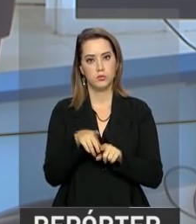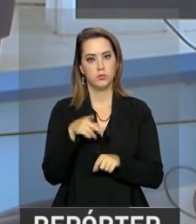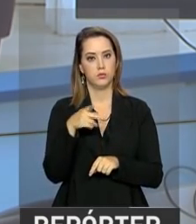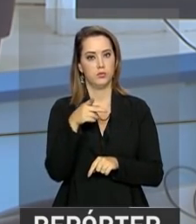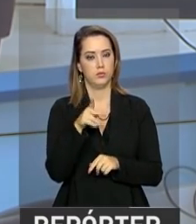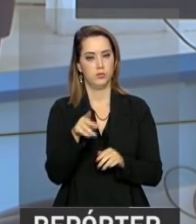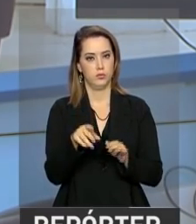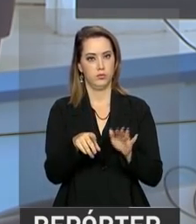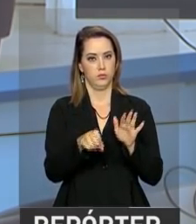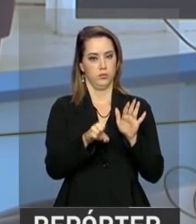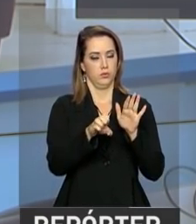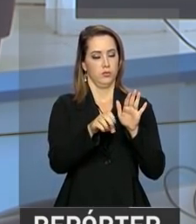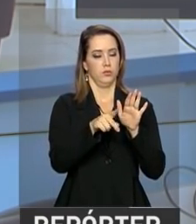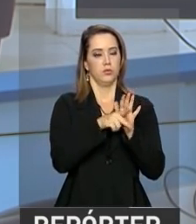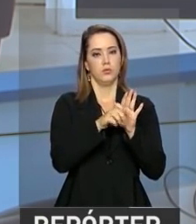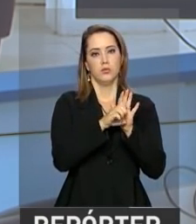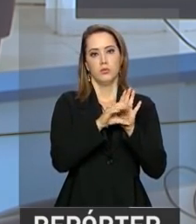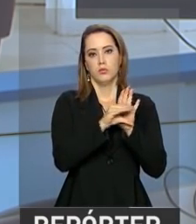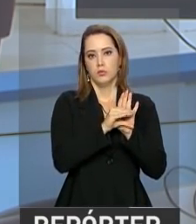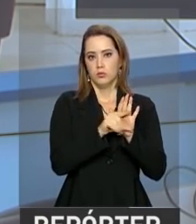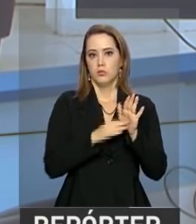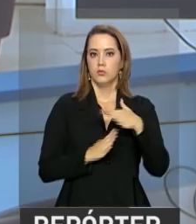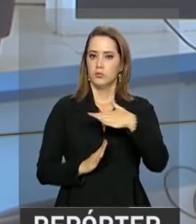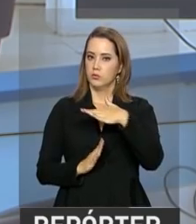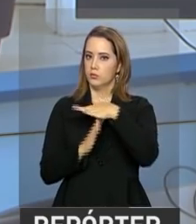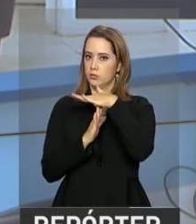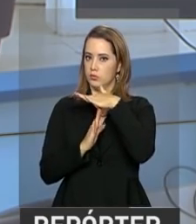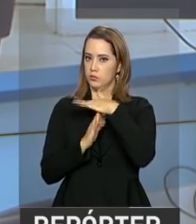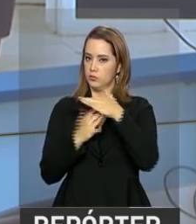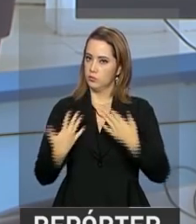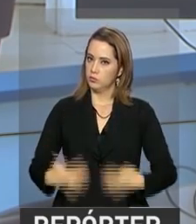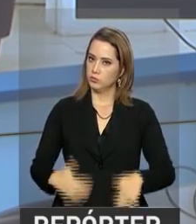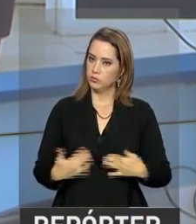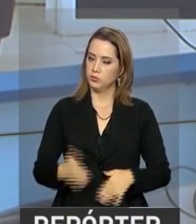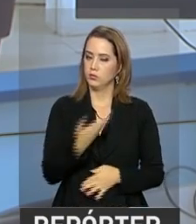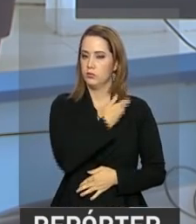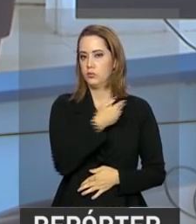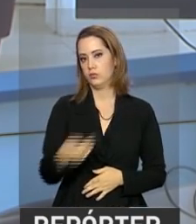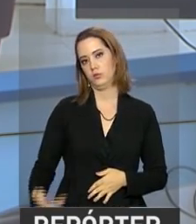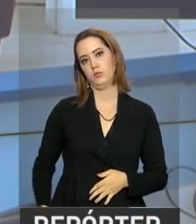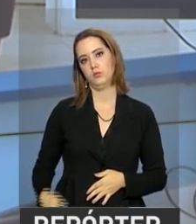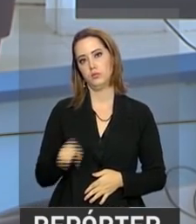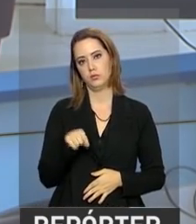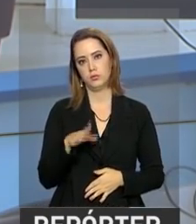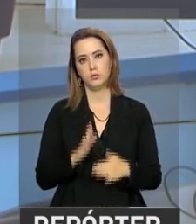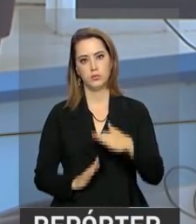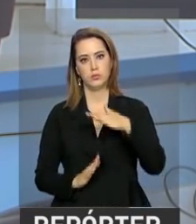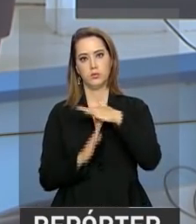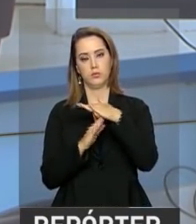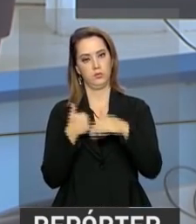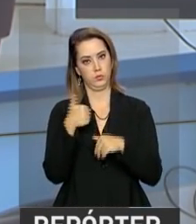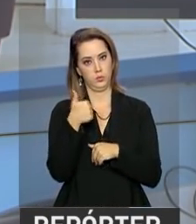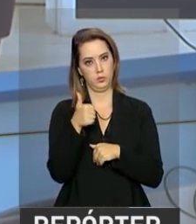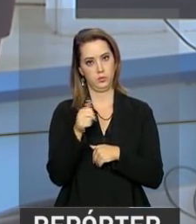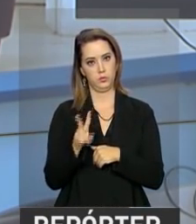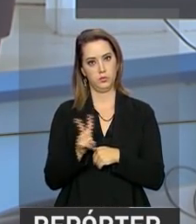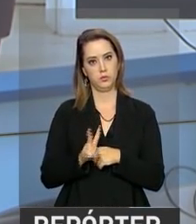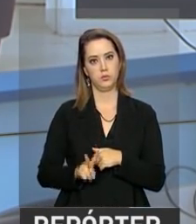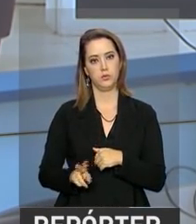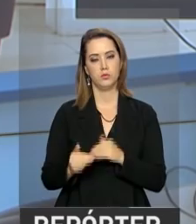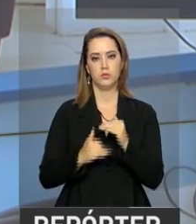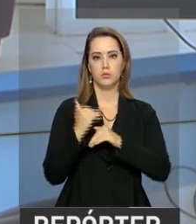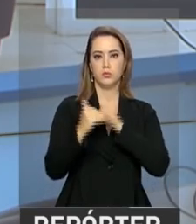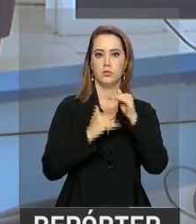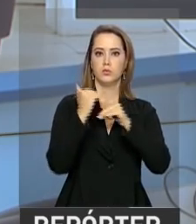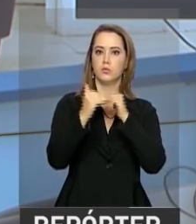proposta de emenda à Constituição que fixa o teto para os gastos públicos. A proposta limitará, pela primeira vez o crescimento